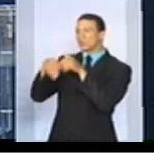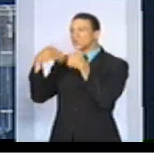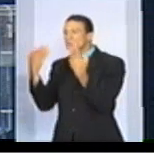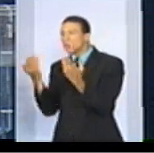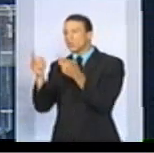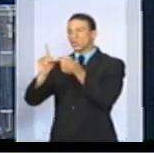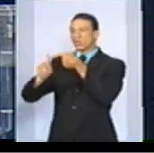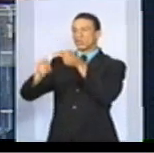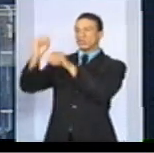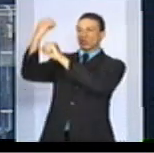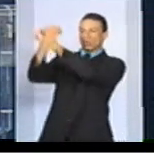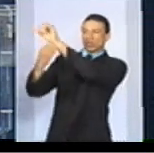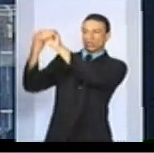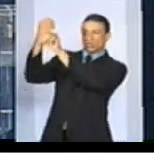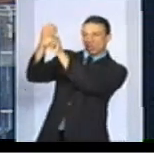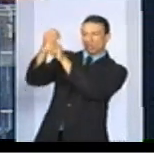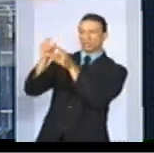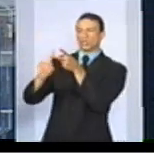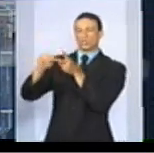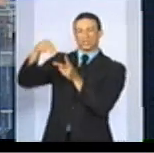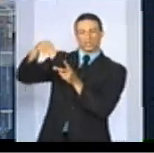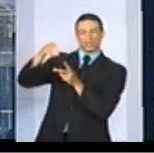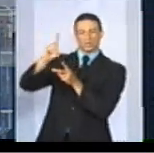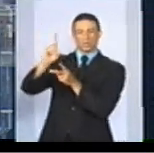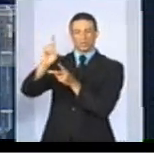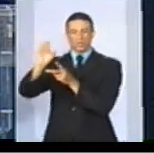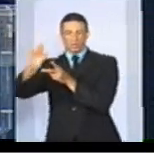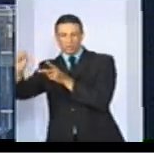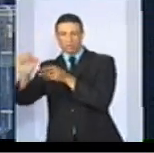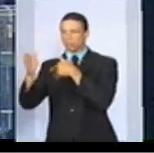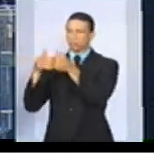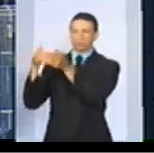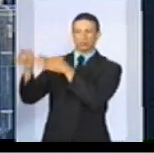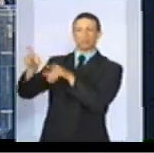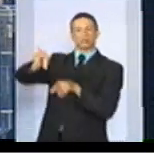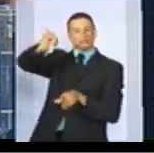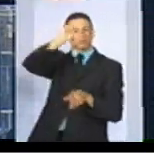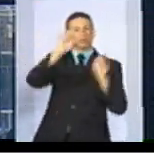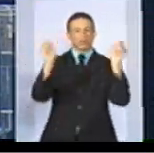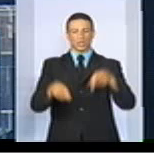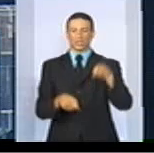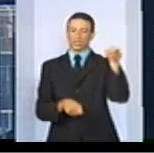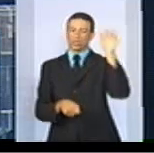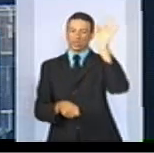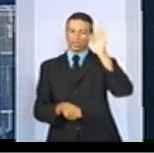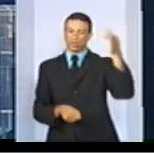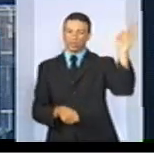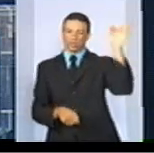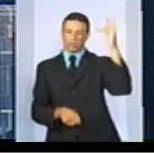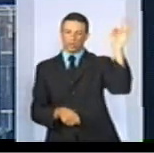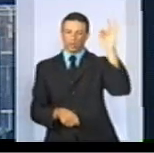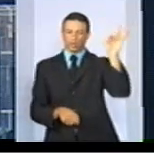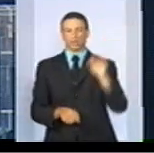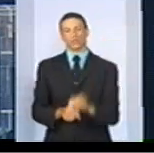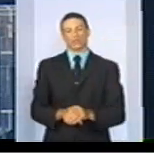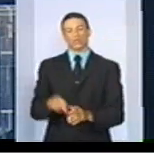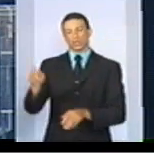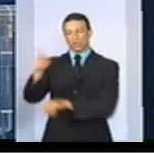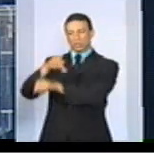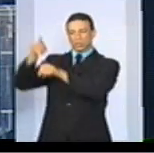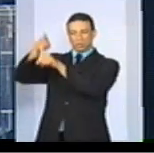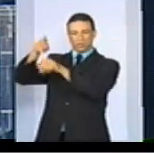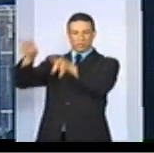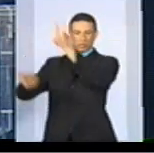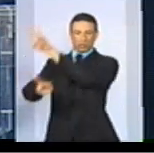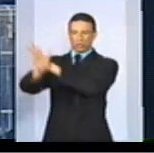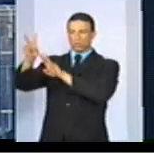fibra ótica, satélite, MMDS. Enfim, vale ressaltar também que os produtos audiovisuais estrangeiros